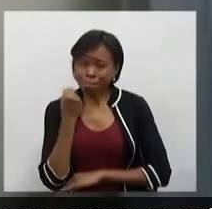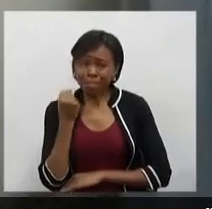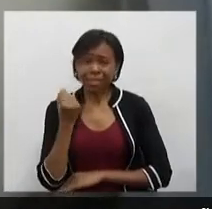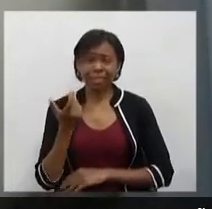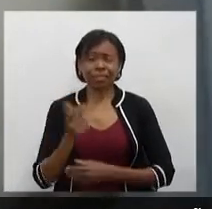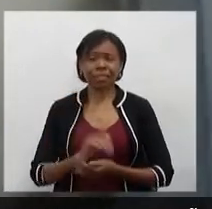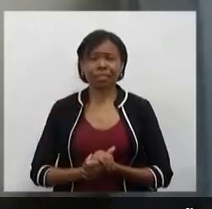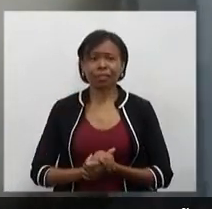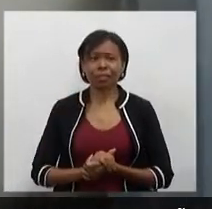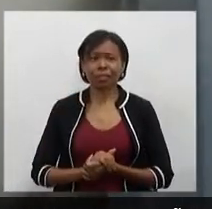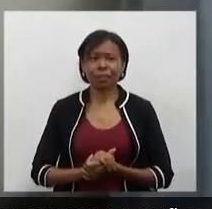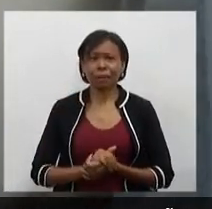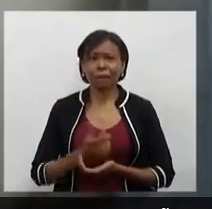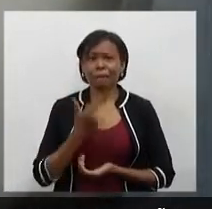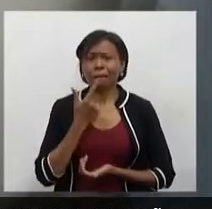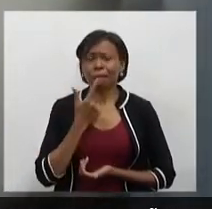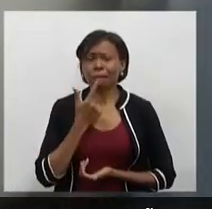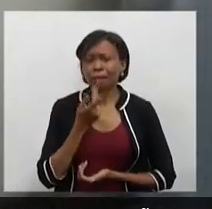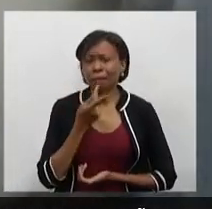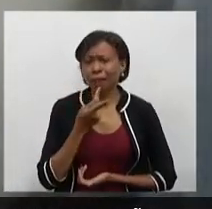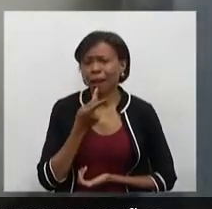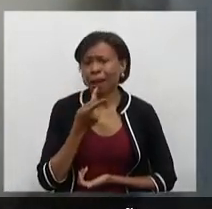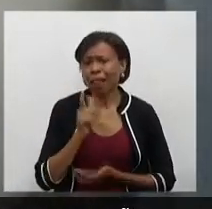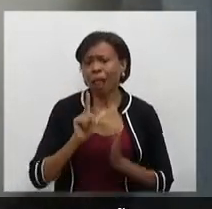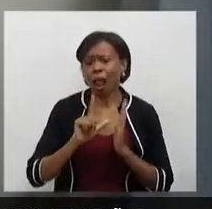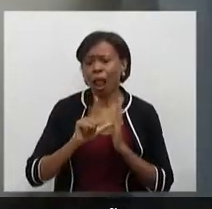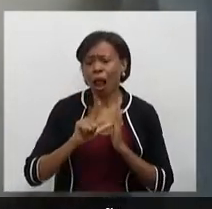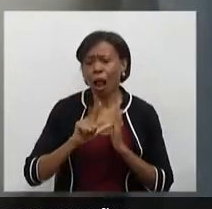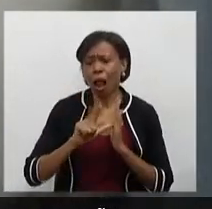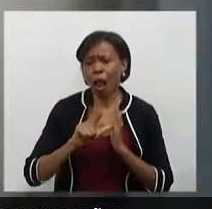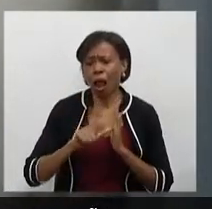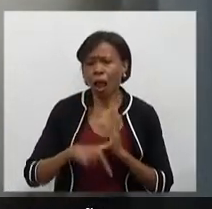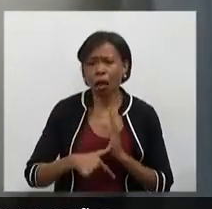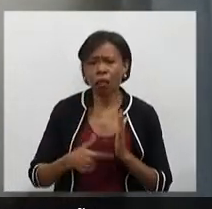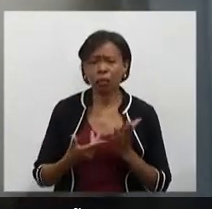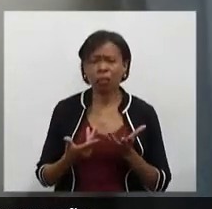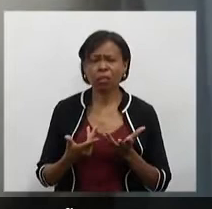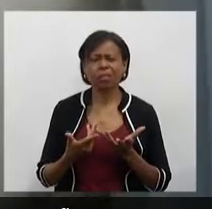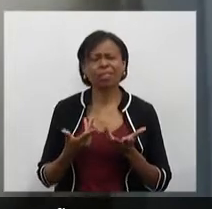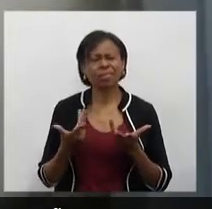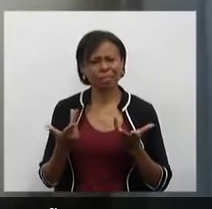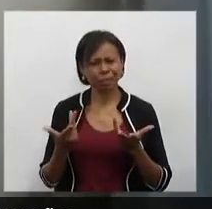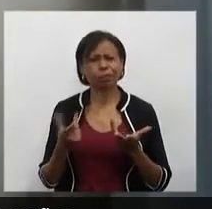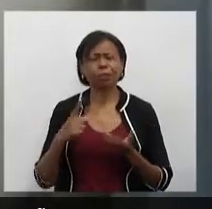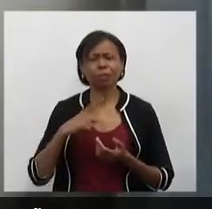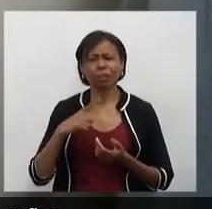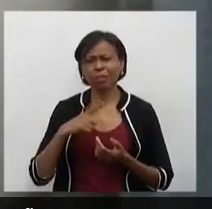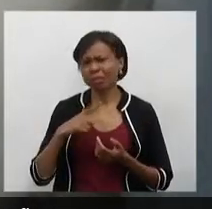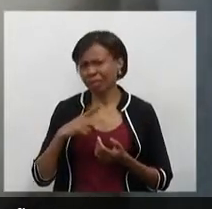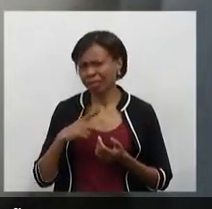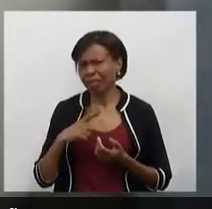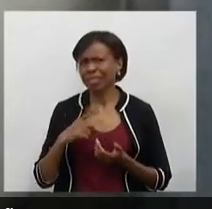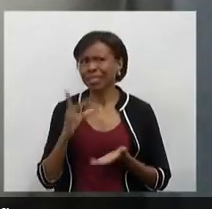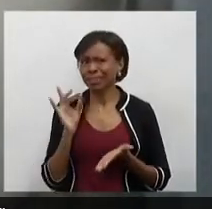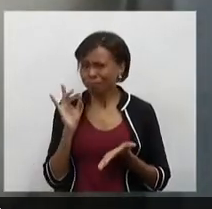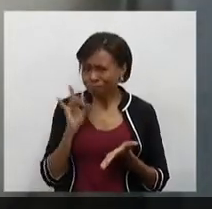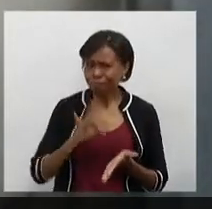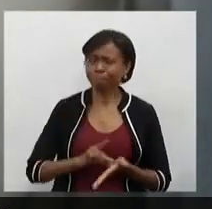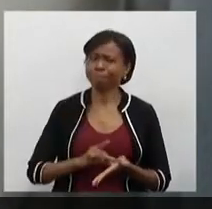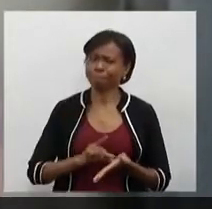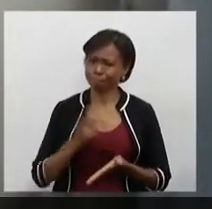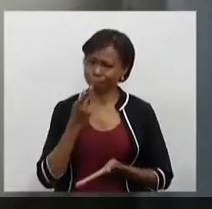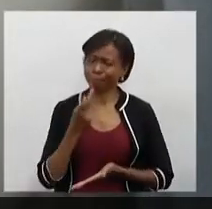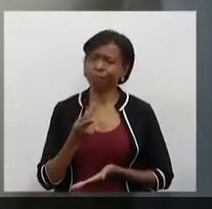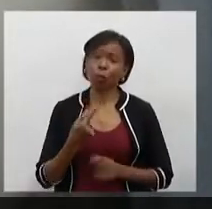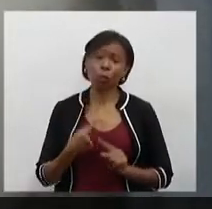fala. Então, estou trazendo um pouco aqui do aspecto concreto da coisa, né? Porque às vezes um agente